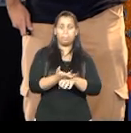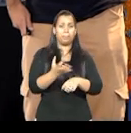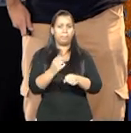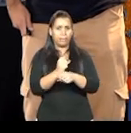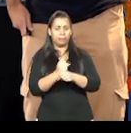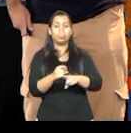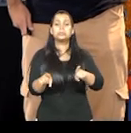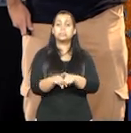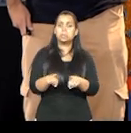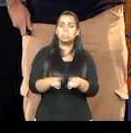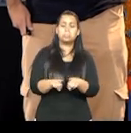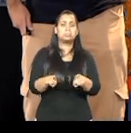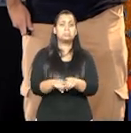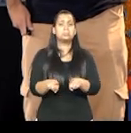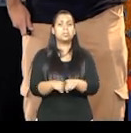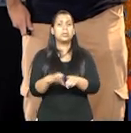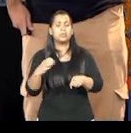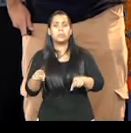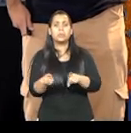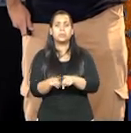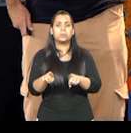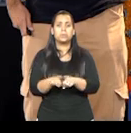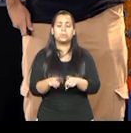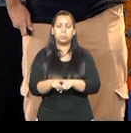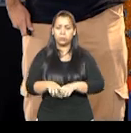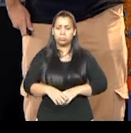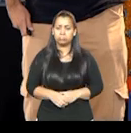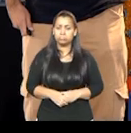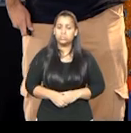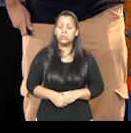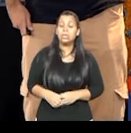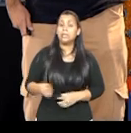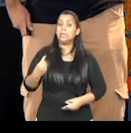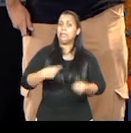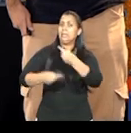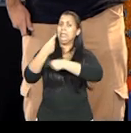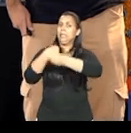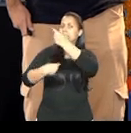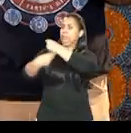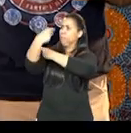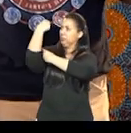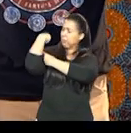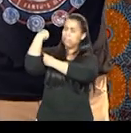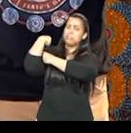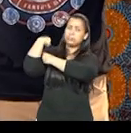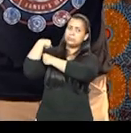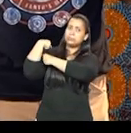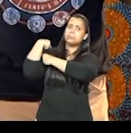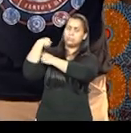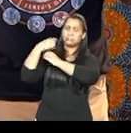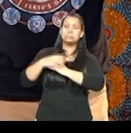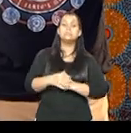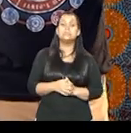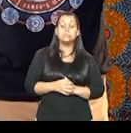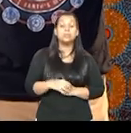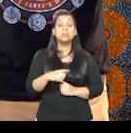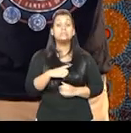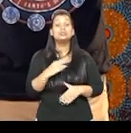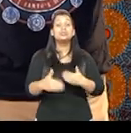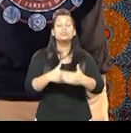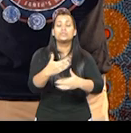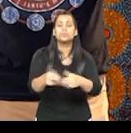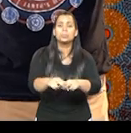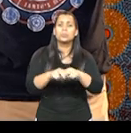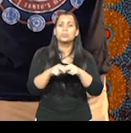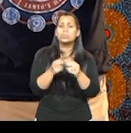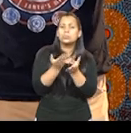da astronomia. Um exemplo é o Egito Antigo, antes mesmo do tráfico negreiro. Eles desenvolveram, através de